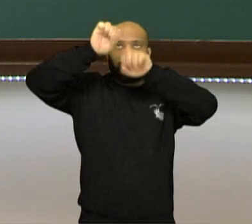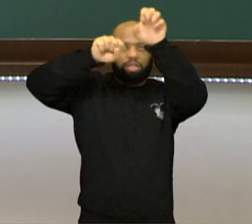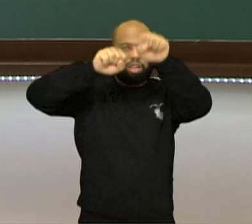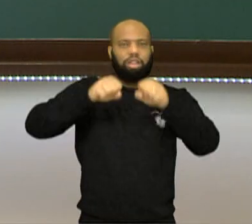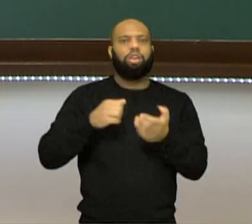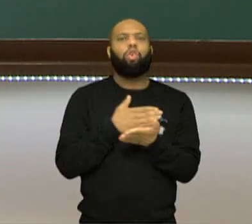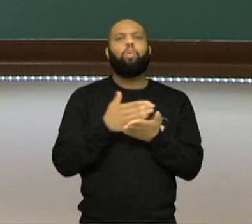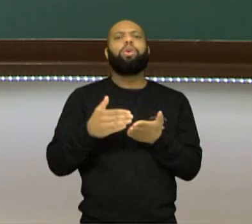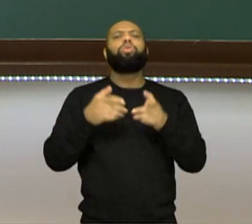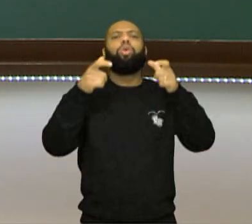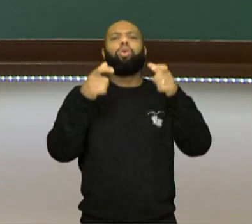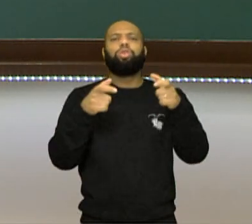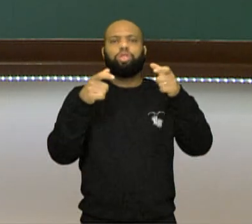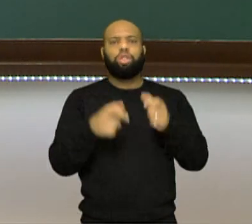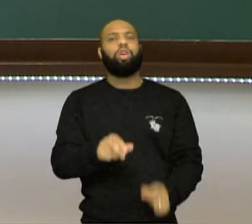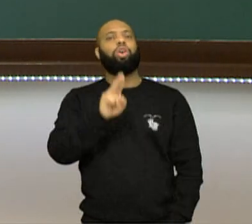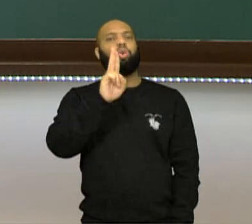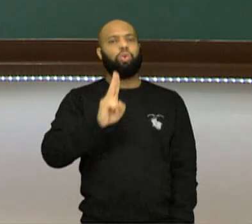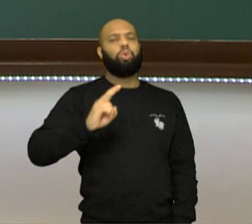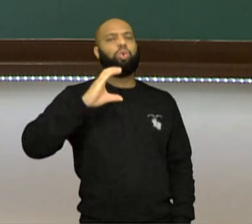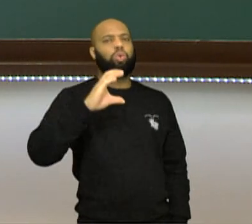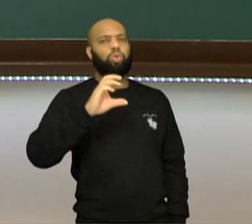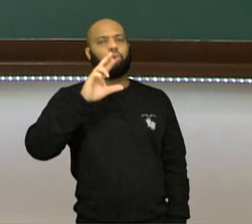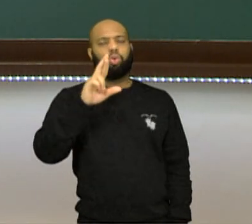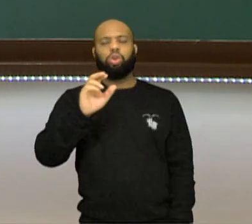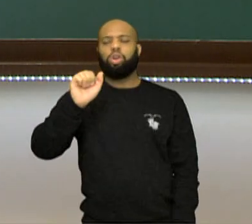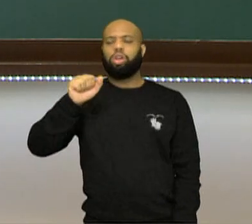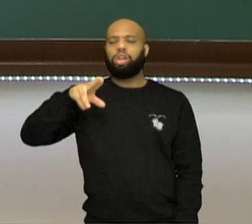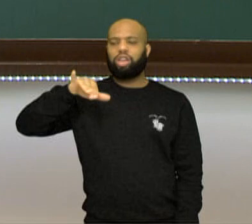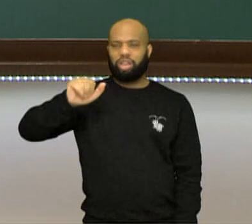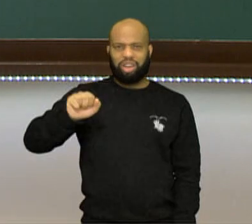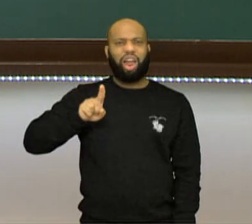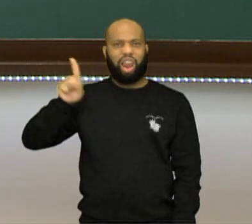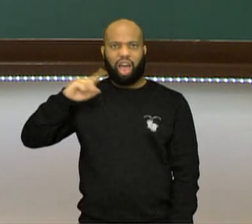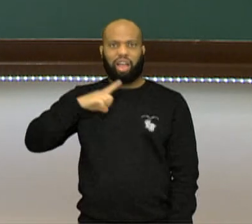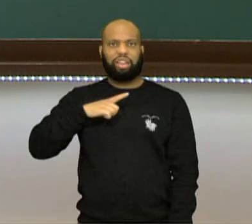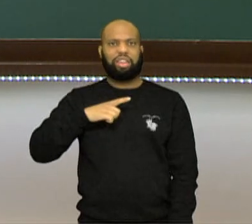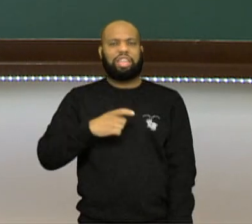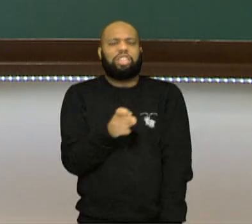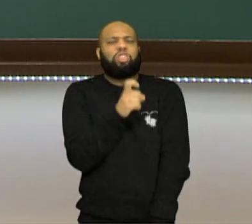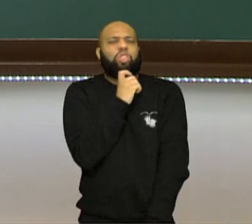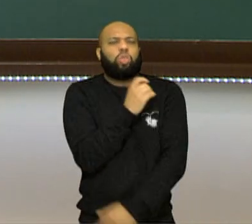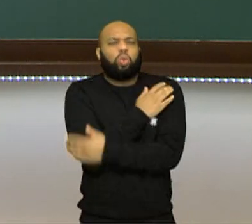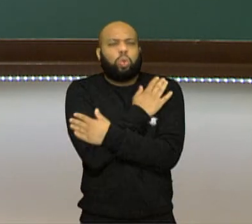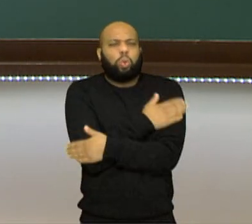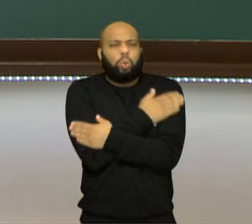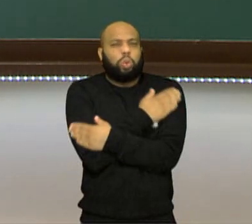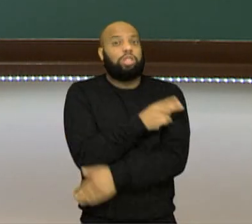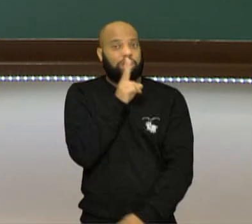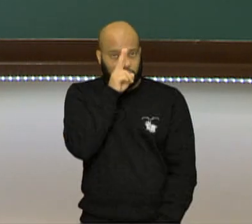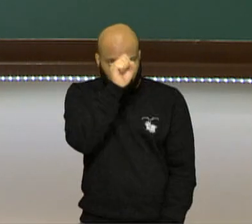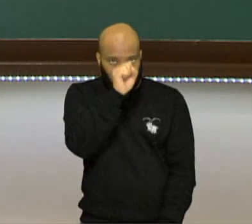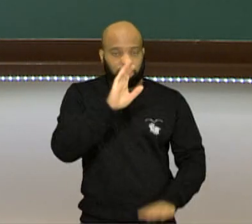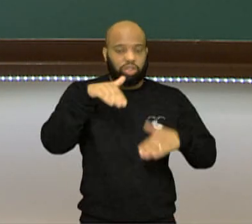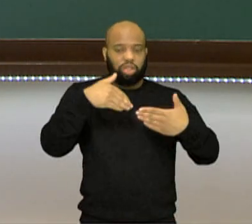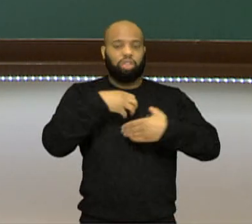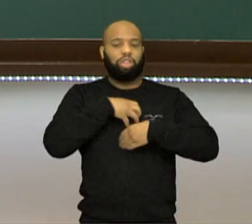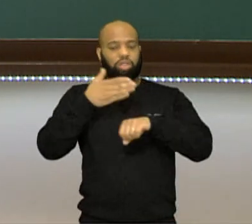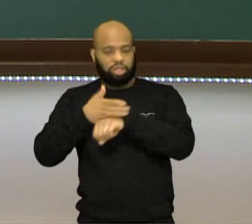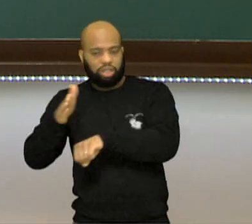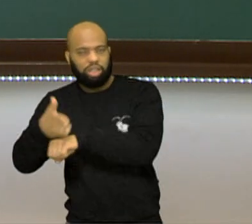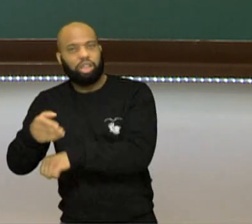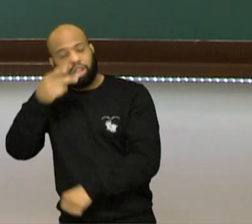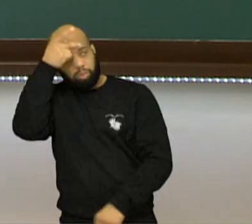Lá na Ucrânia, por conta do mau tempo no inverno, né, para treinar, na forma de treinamento, né, as